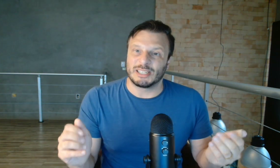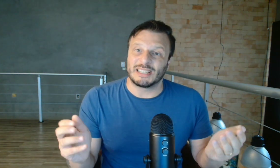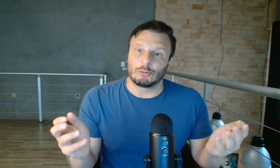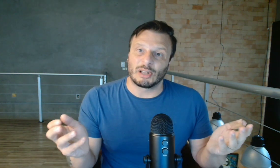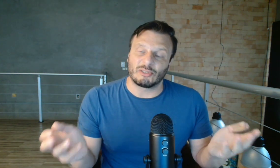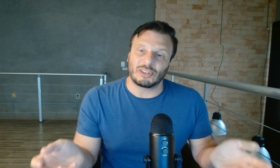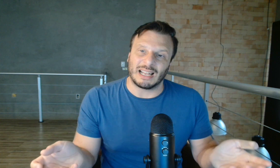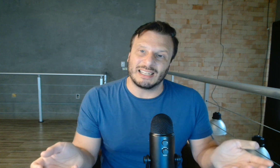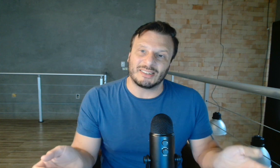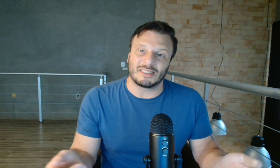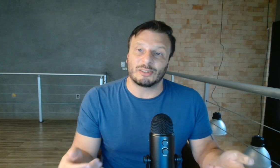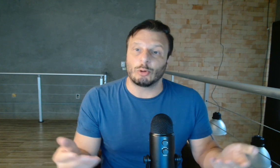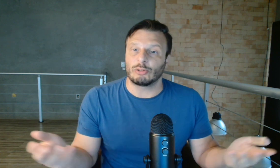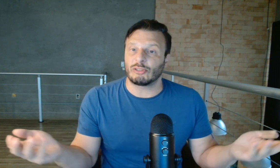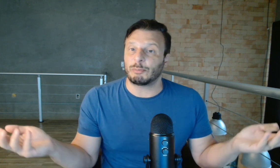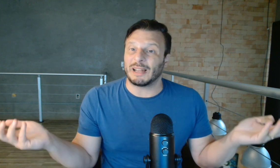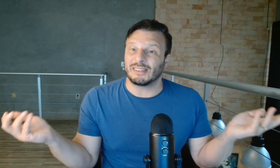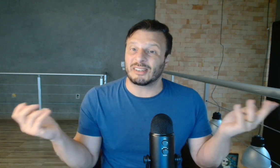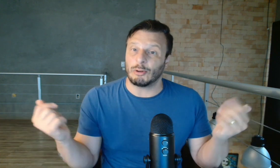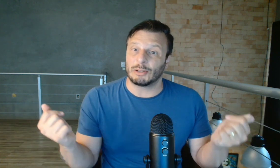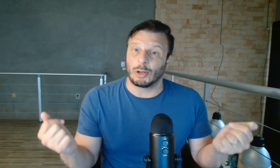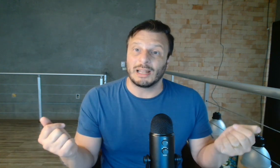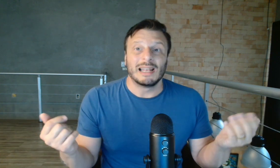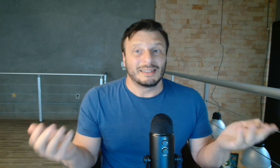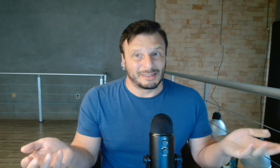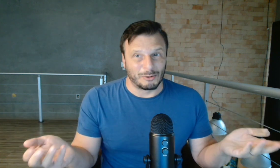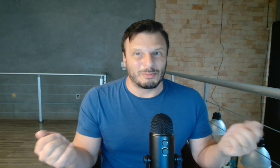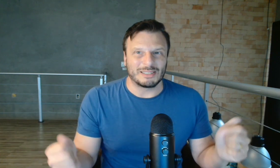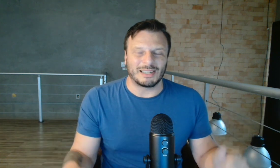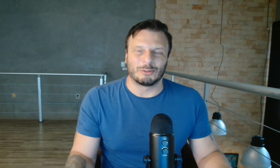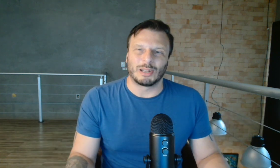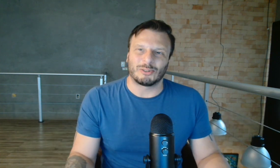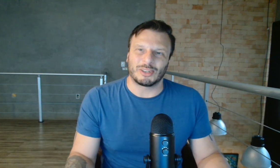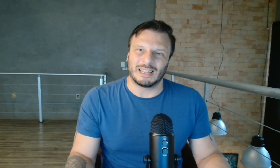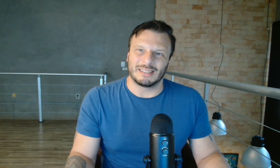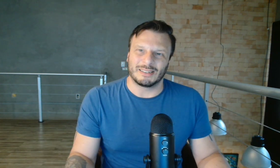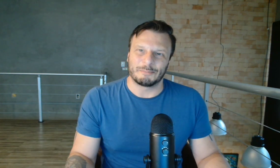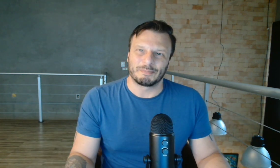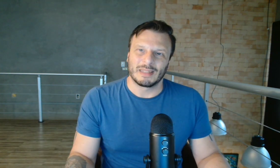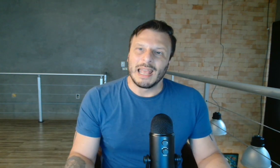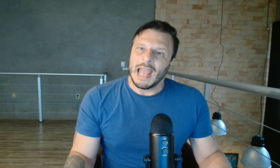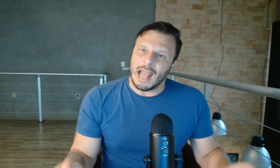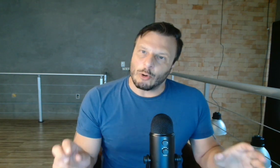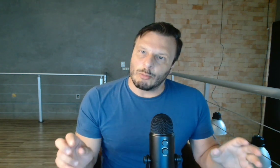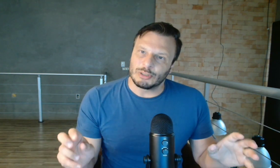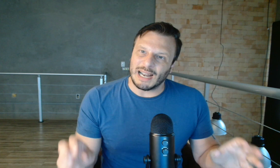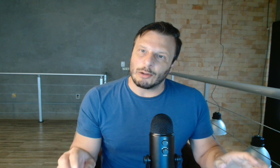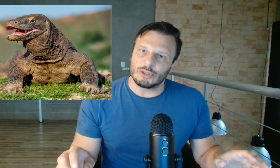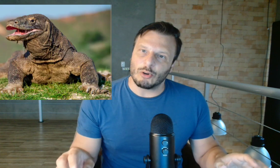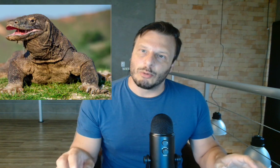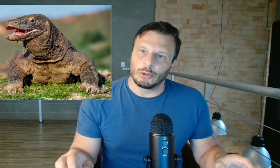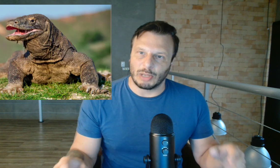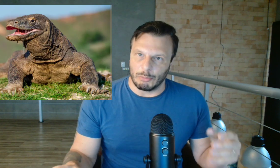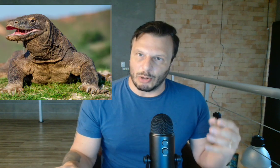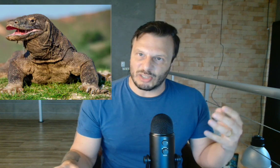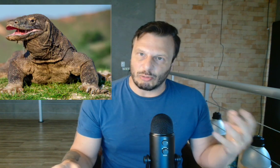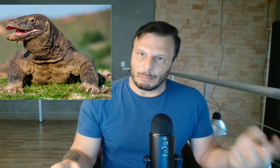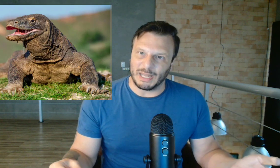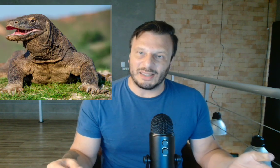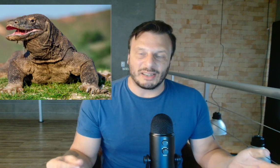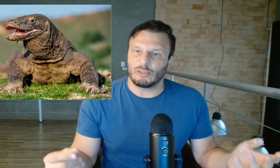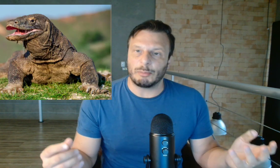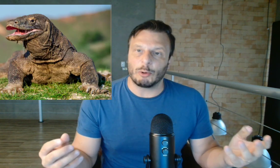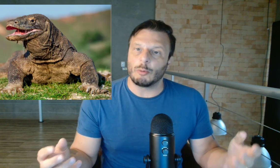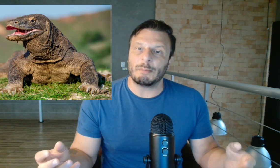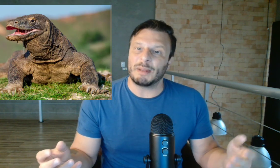de uma ditadura socialista se todos os países ao redor são uma ditadura socialista. É como o dragão de Komodo que morde sua